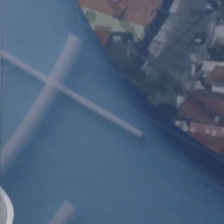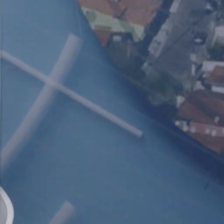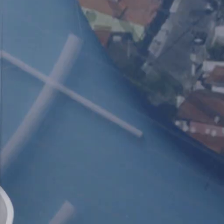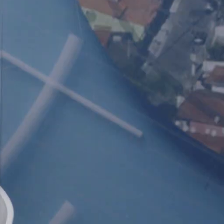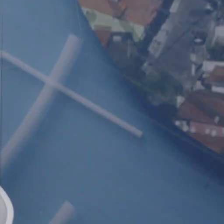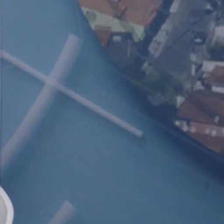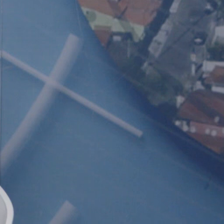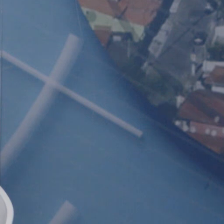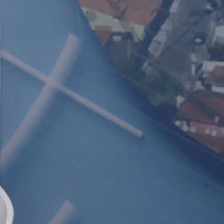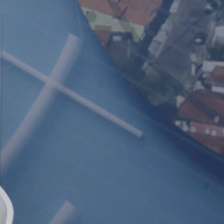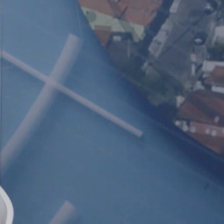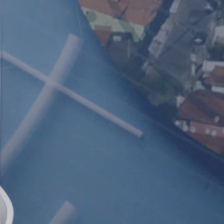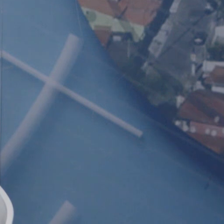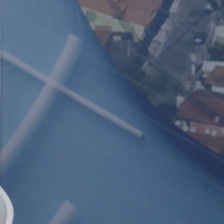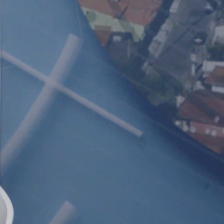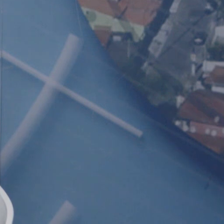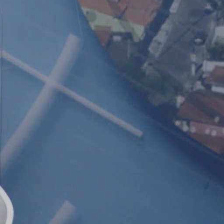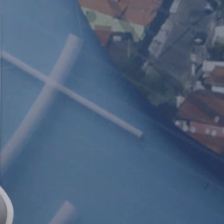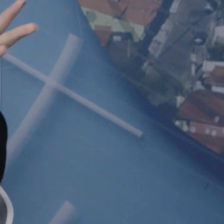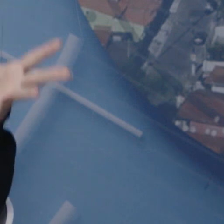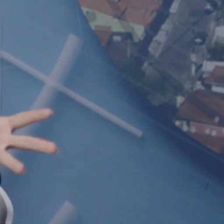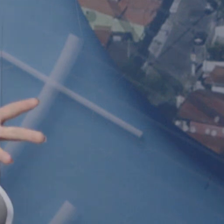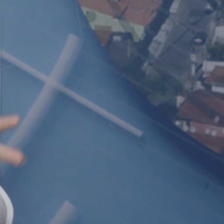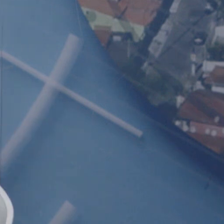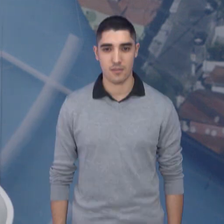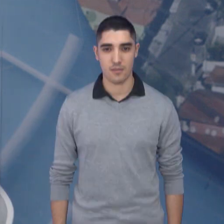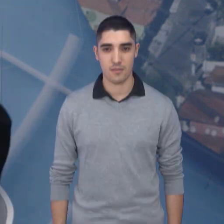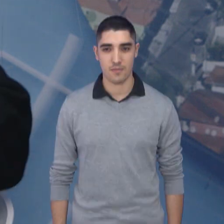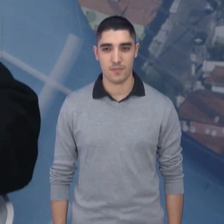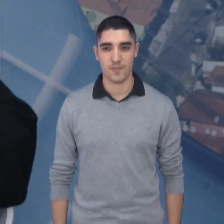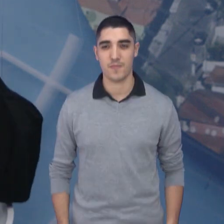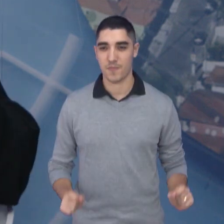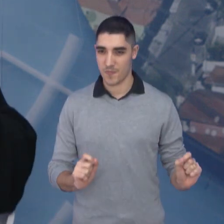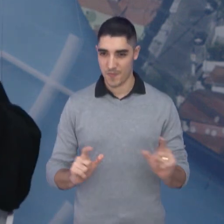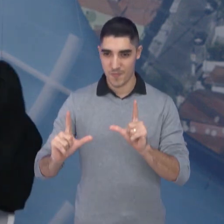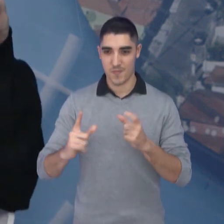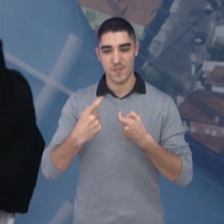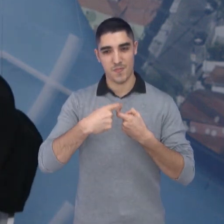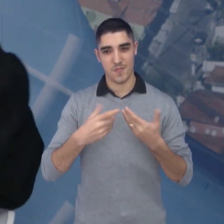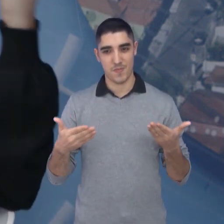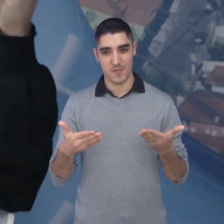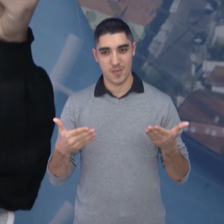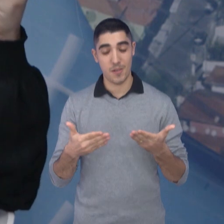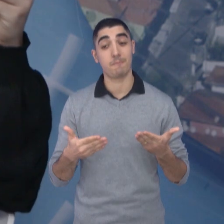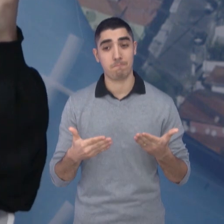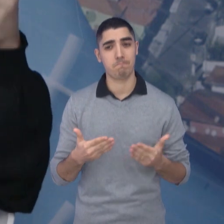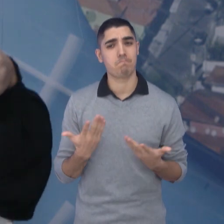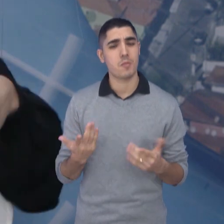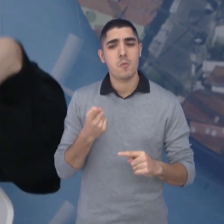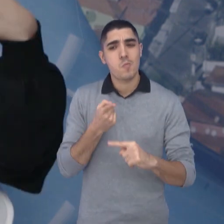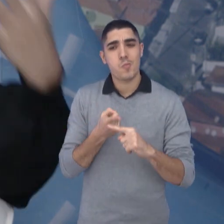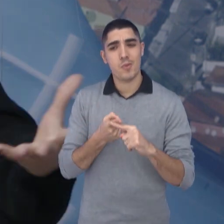Estamos de volta com diálogos, hoje falando sobre economia local. Paulo, por que é tão importante a